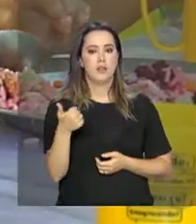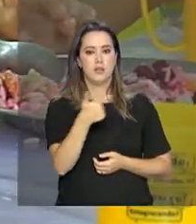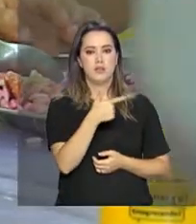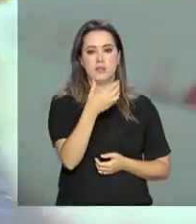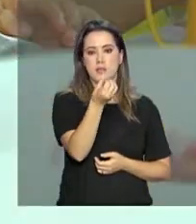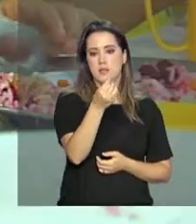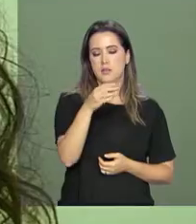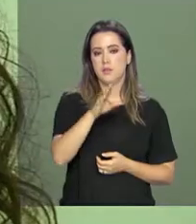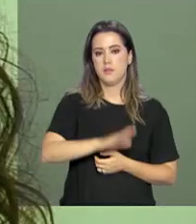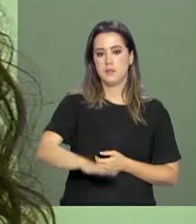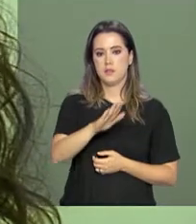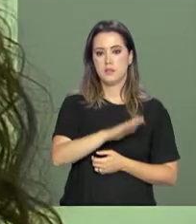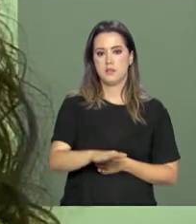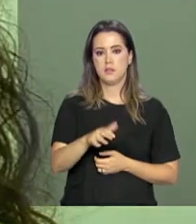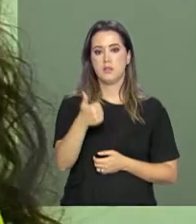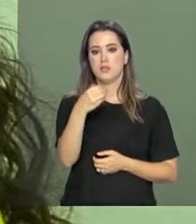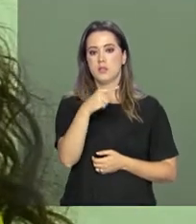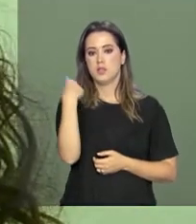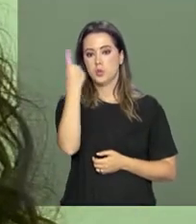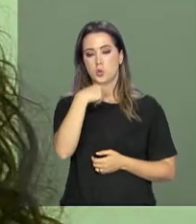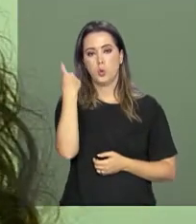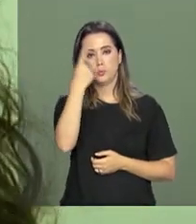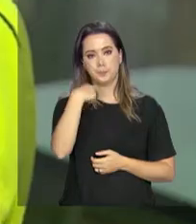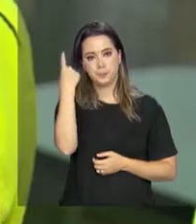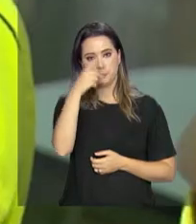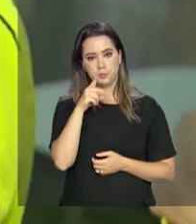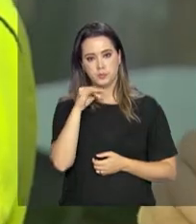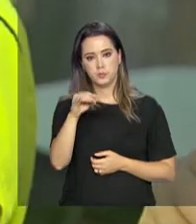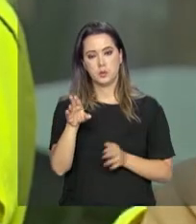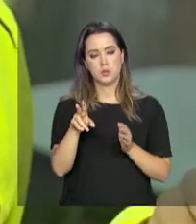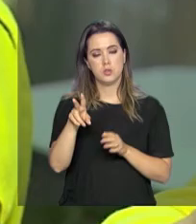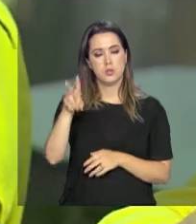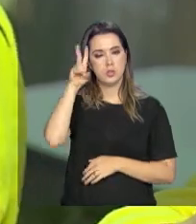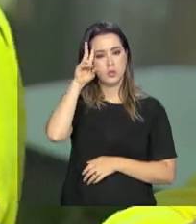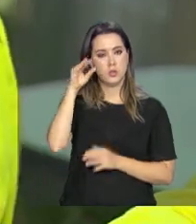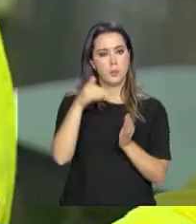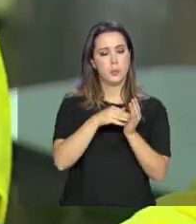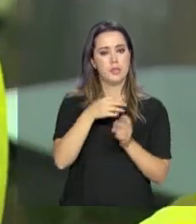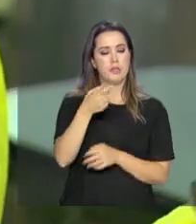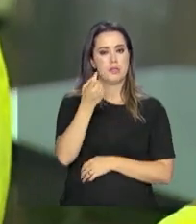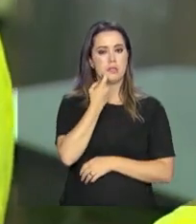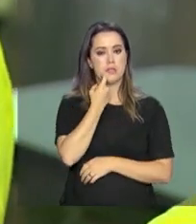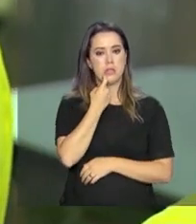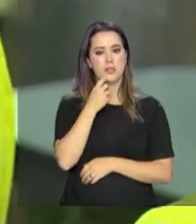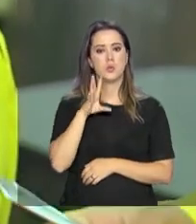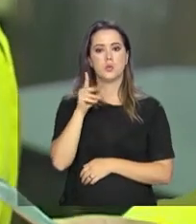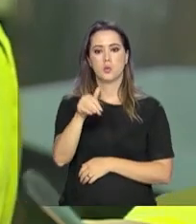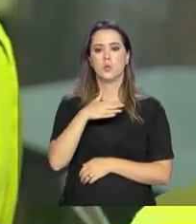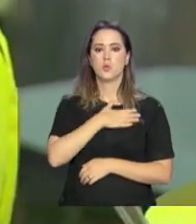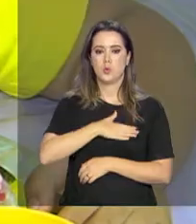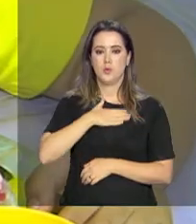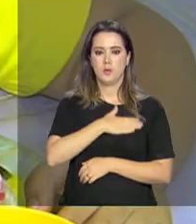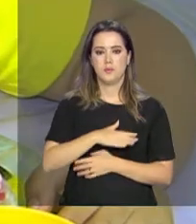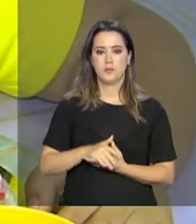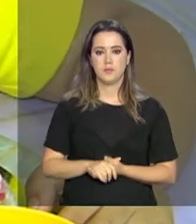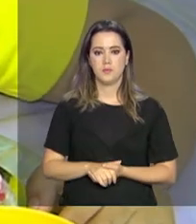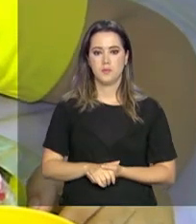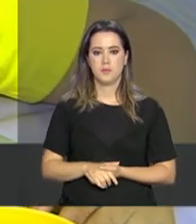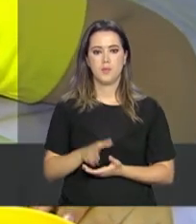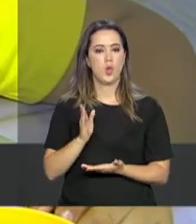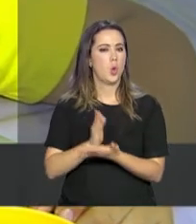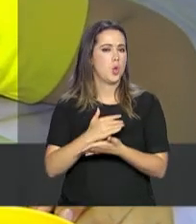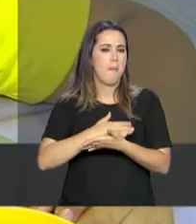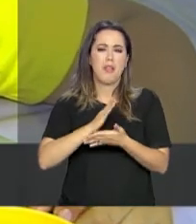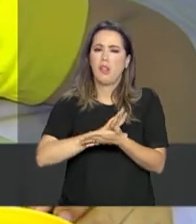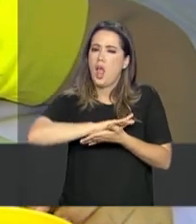dez horas por dia de segunda a sexta-feira e se tem uma coisa que ninguém rejeita são as verduras saladas